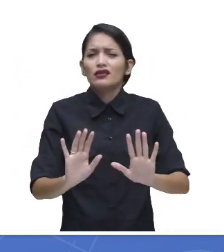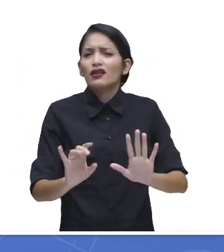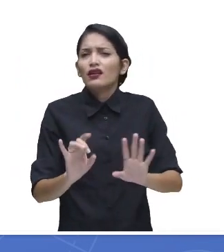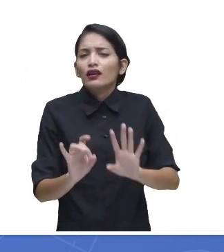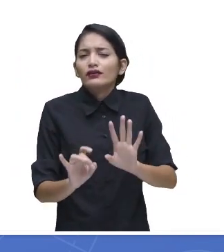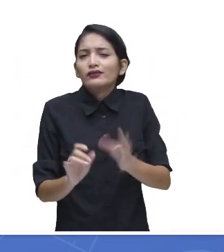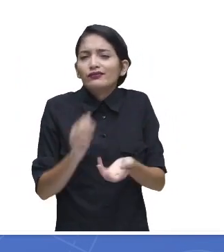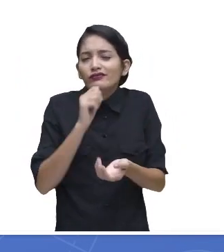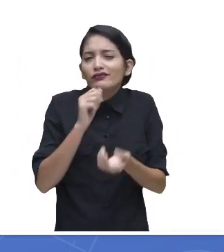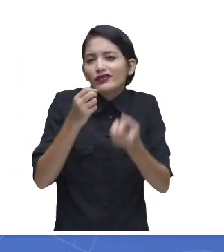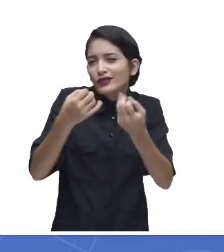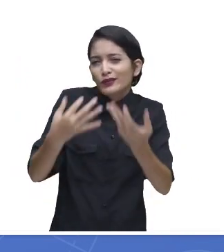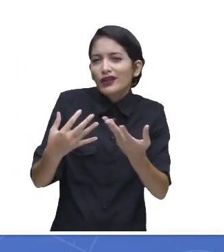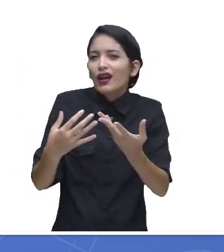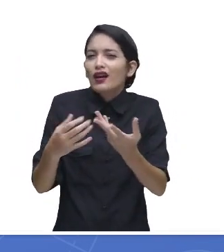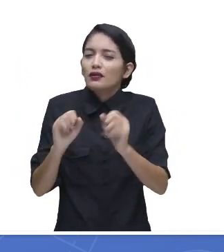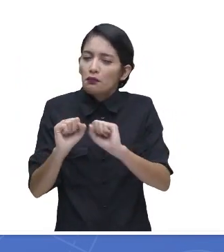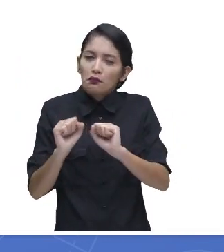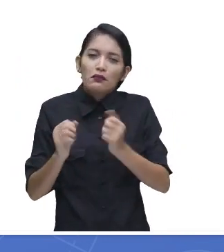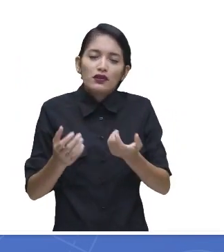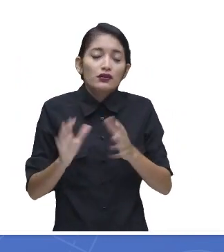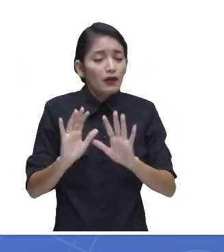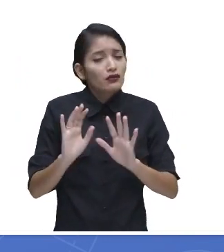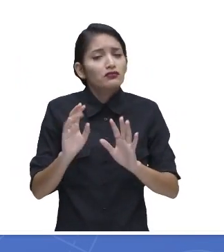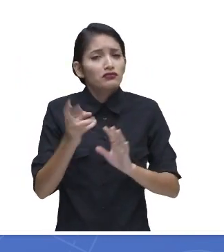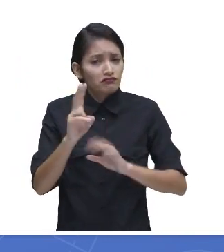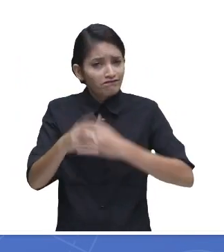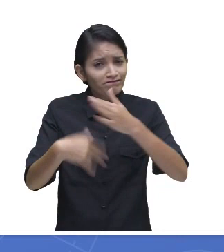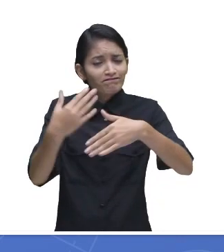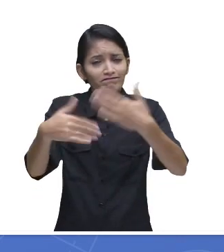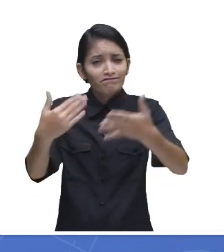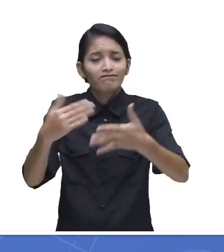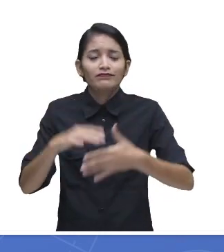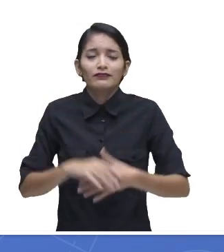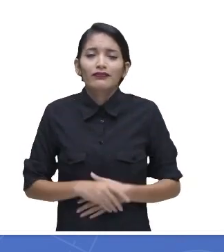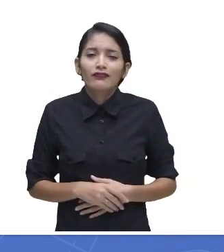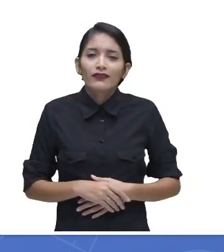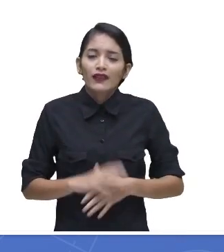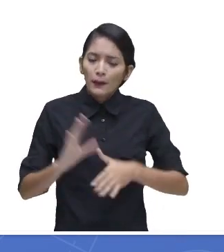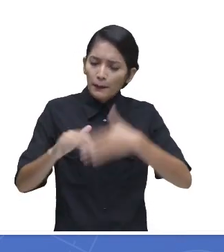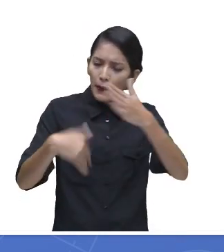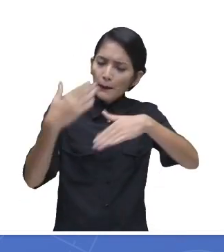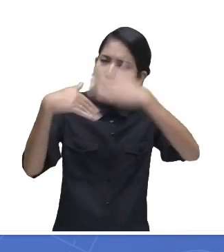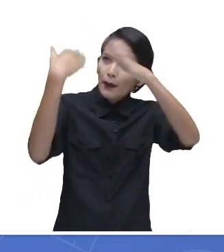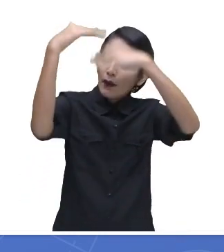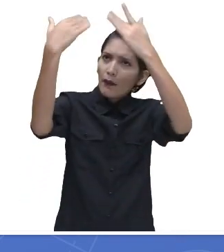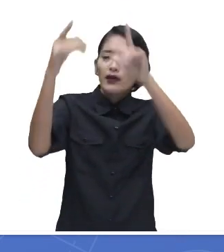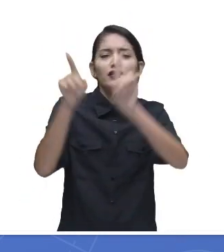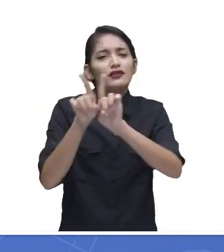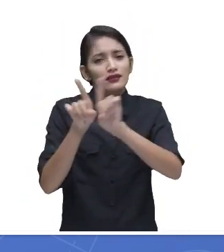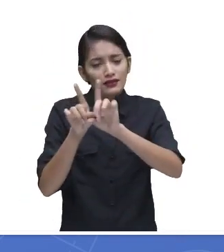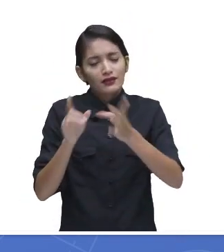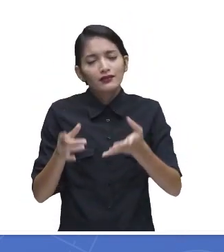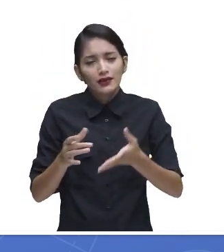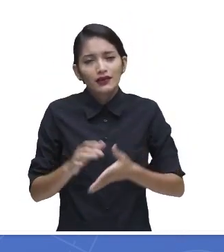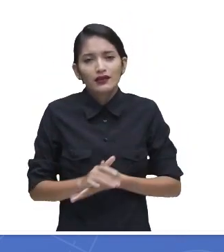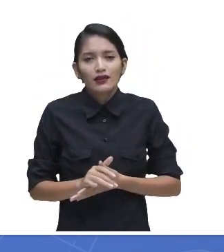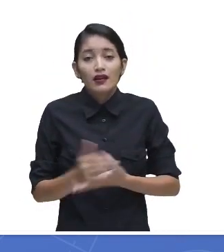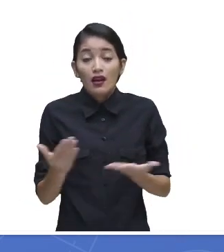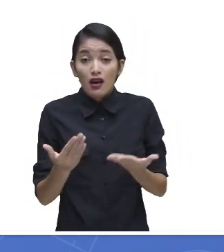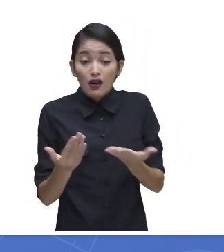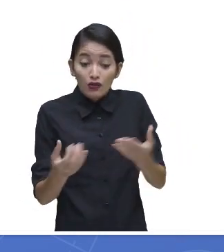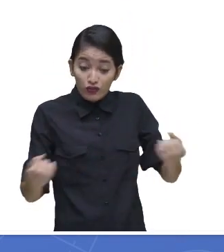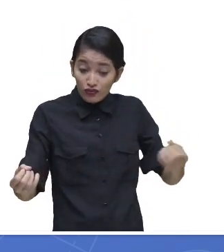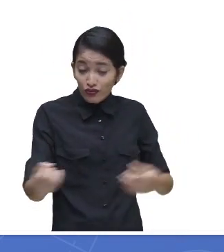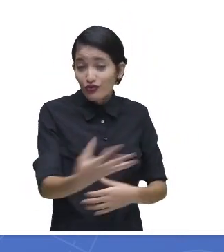né? Então, a ideia é de progresso. Progredimos, evoluímos. Então, chegou a